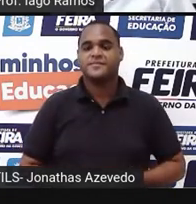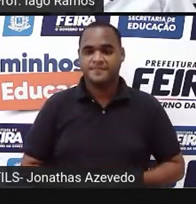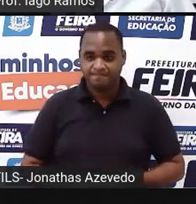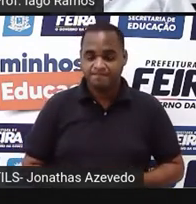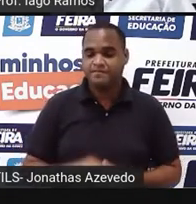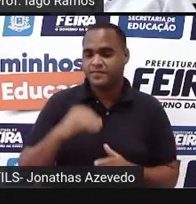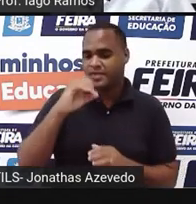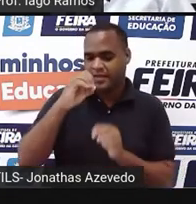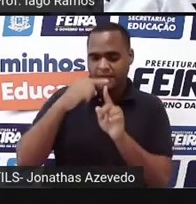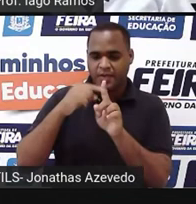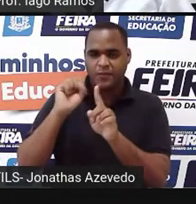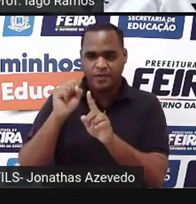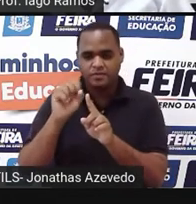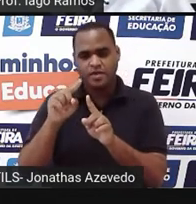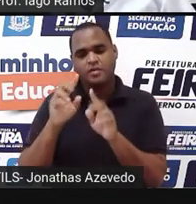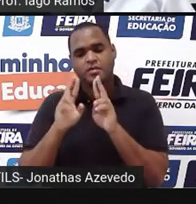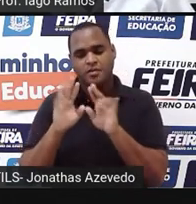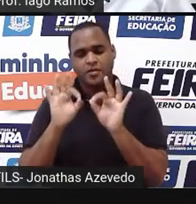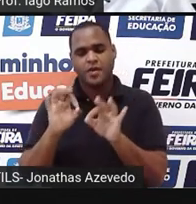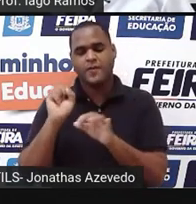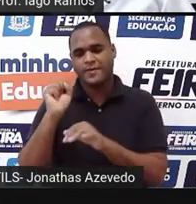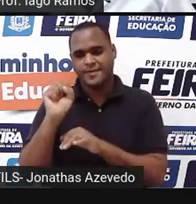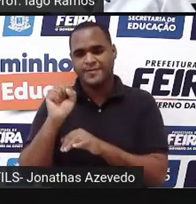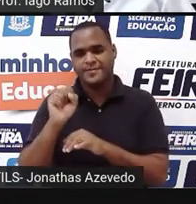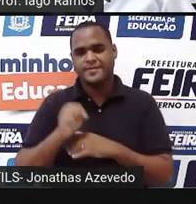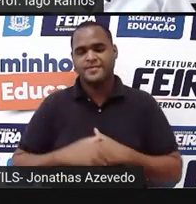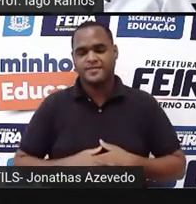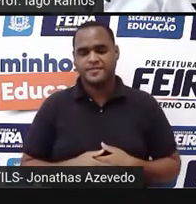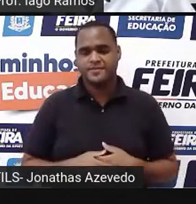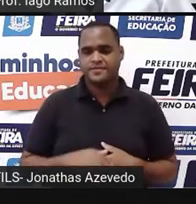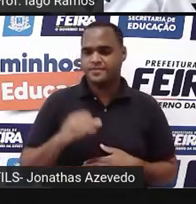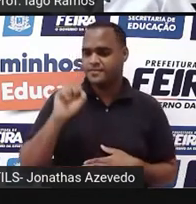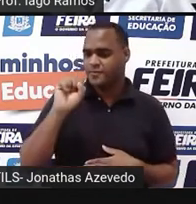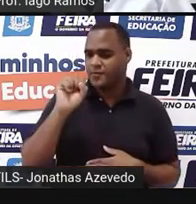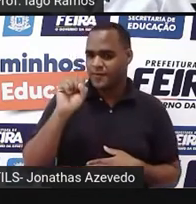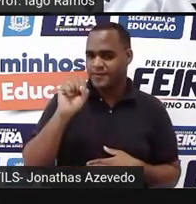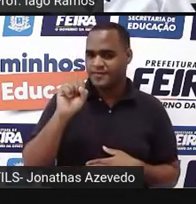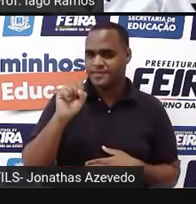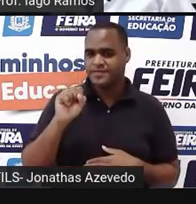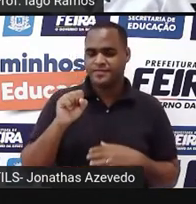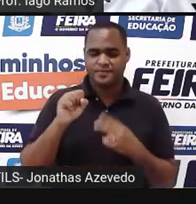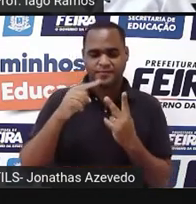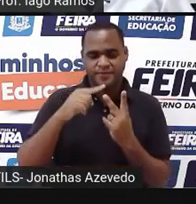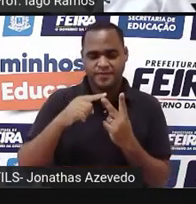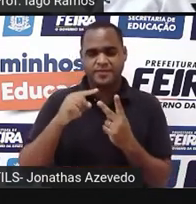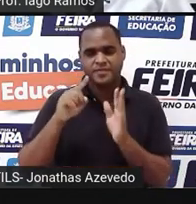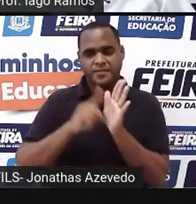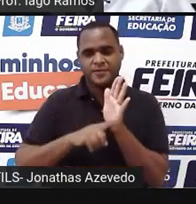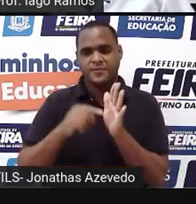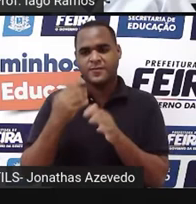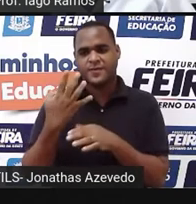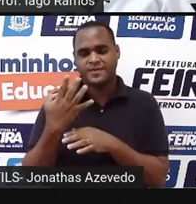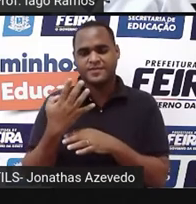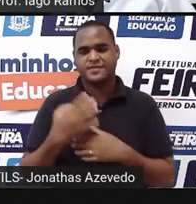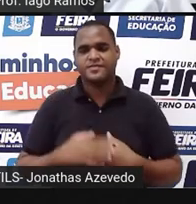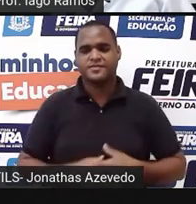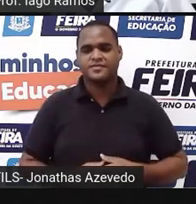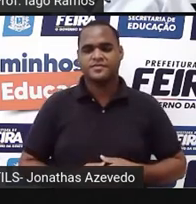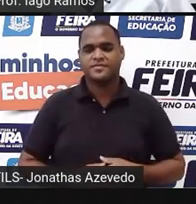0 mais 8 vai dar 8, tá bom? 8 dividido por menos 4.